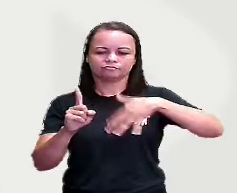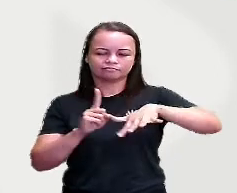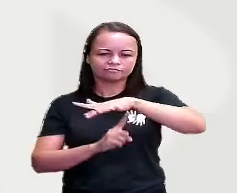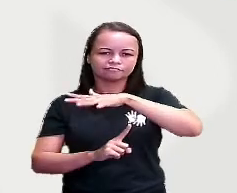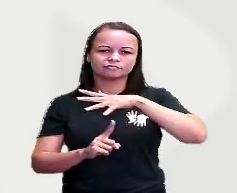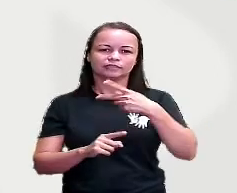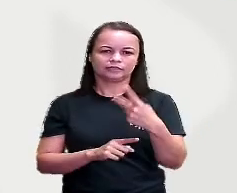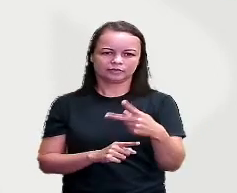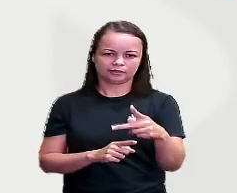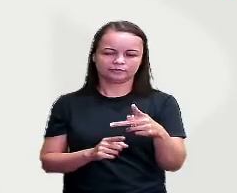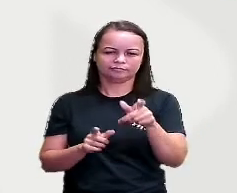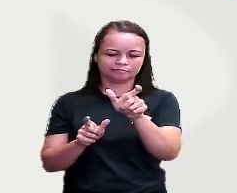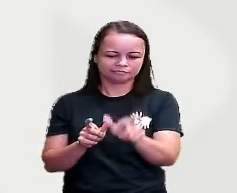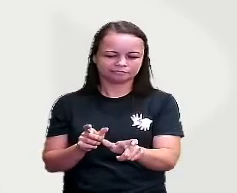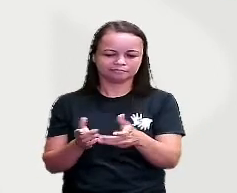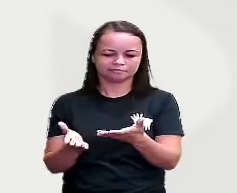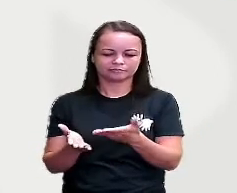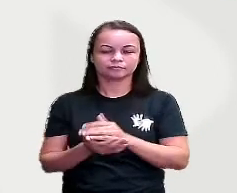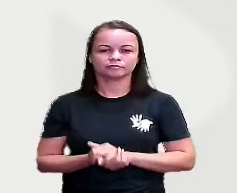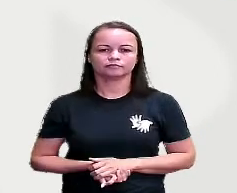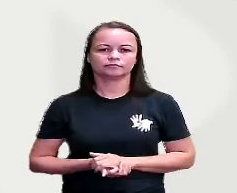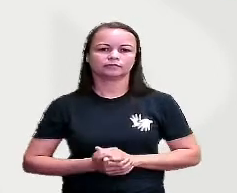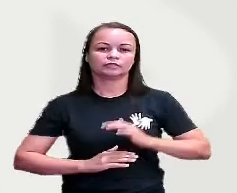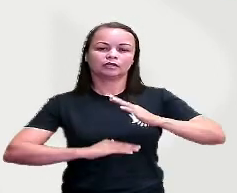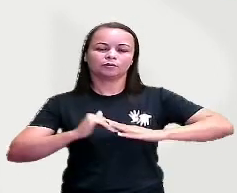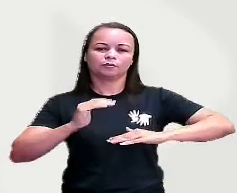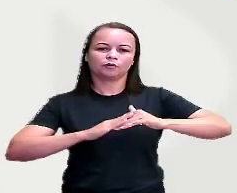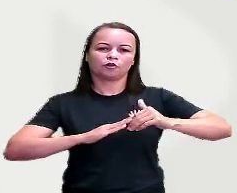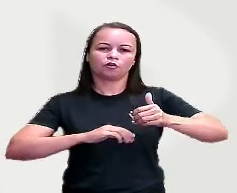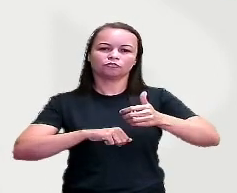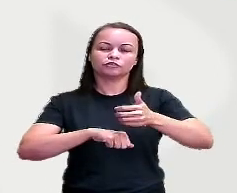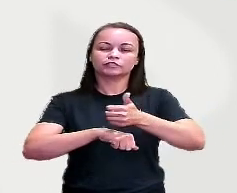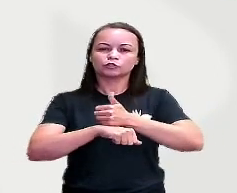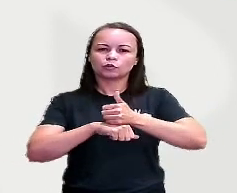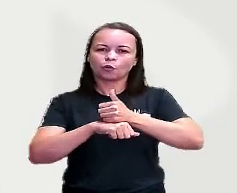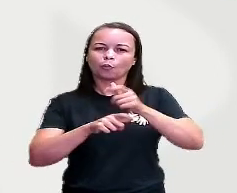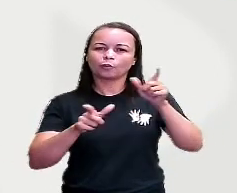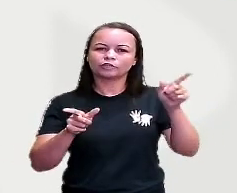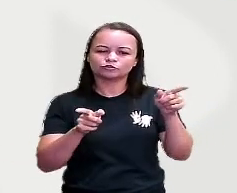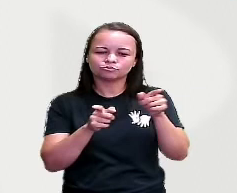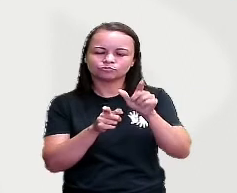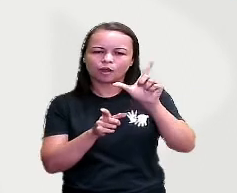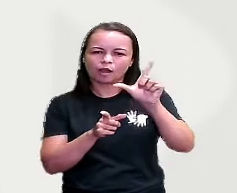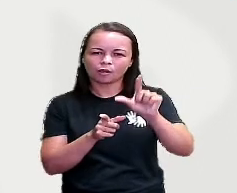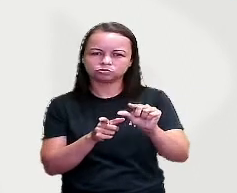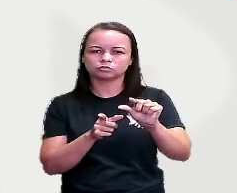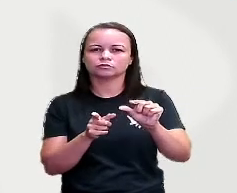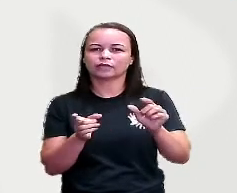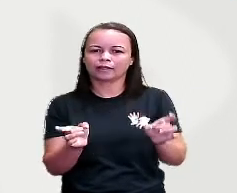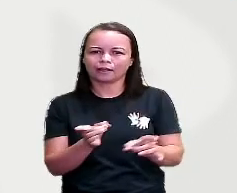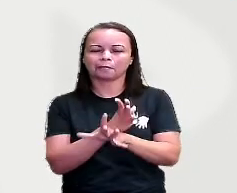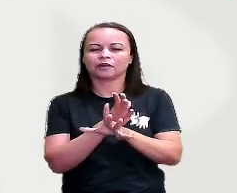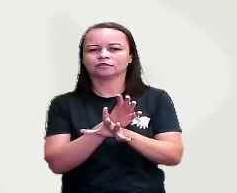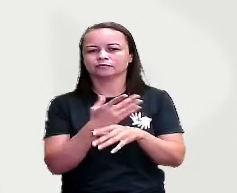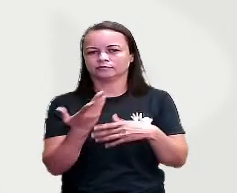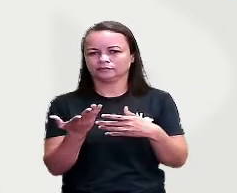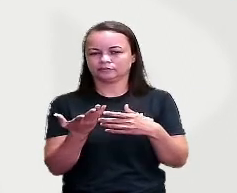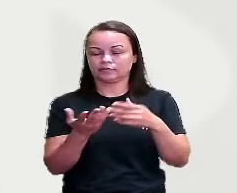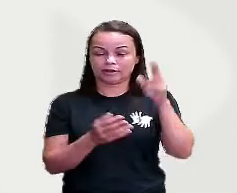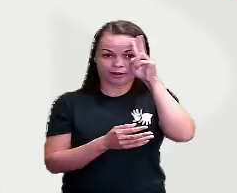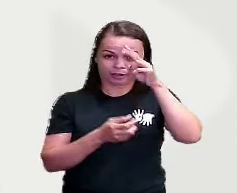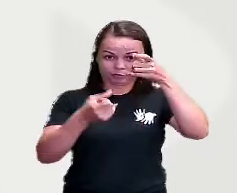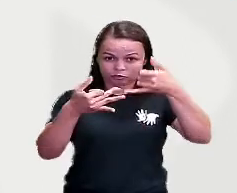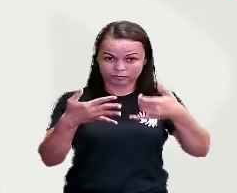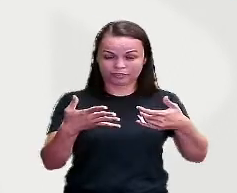está inserido, tá? Profissões em extinção, ó. Ele trouxe aqui pra gente. Lembra que eu falei pra vocês de profissões do